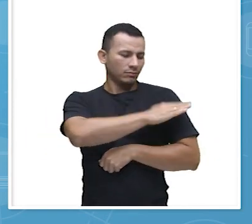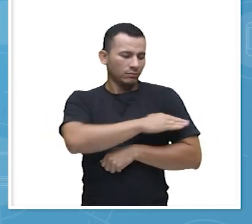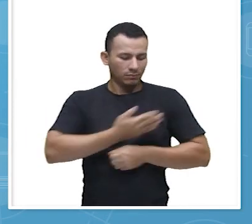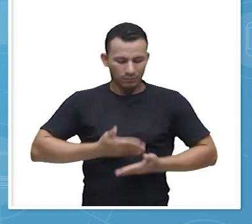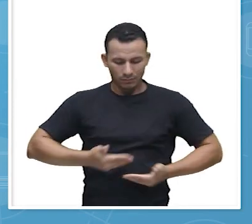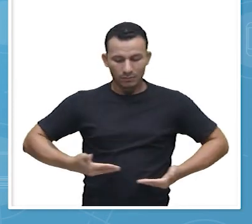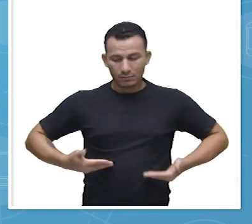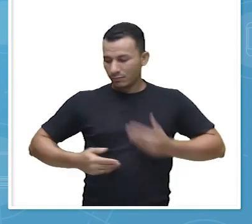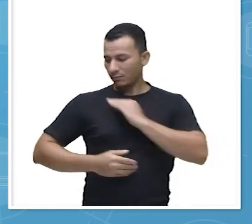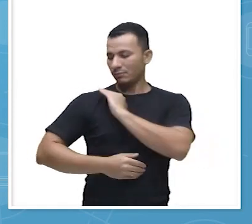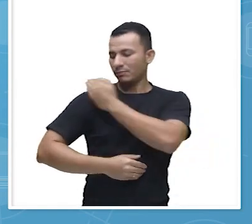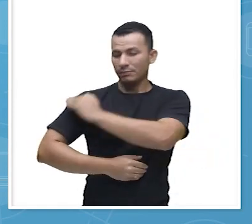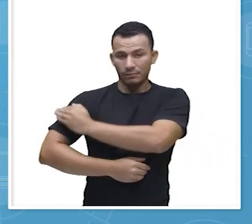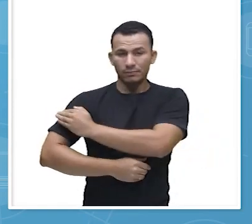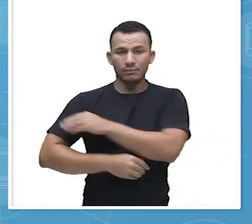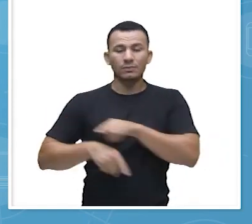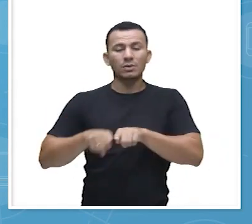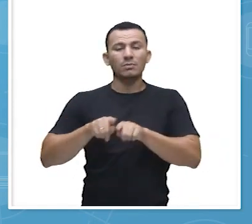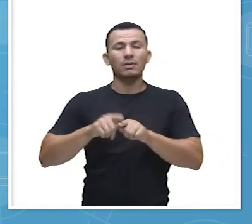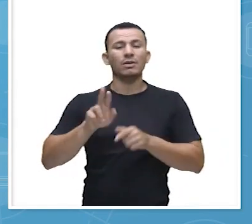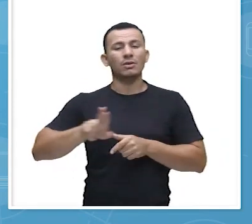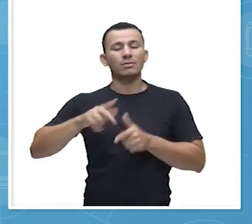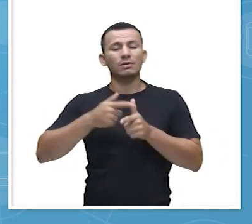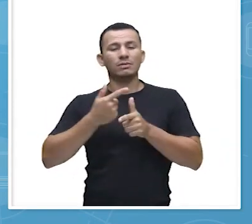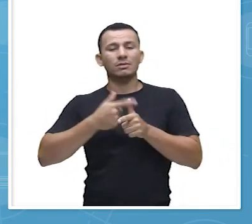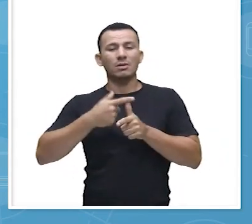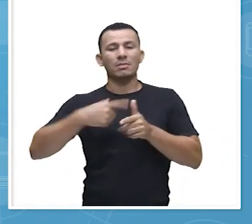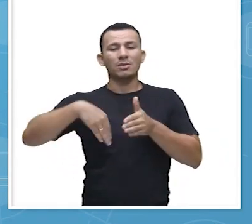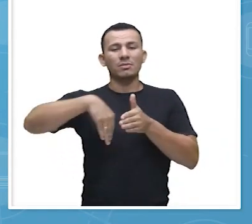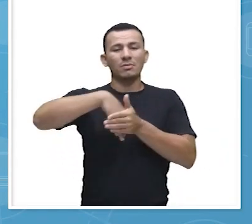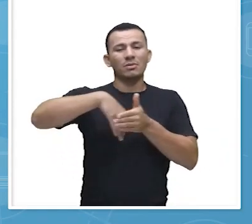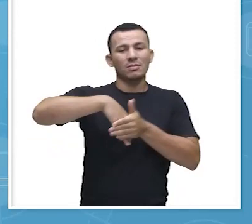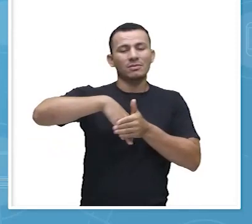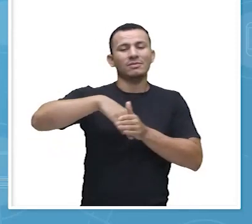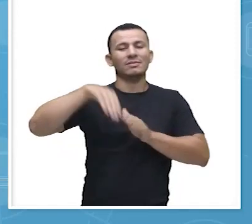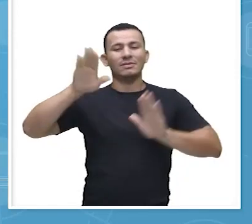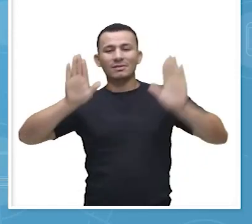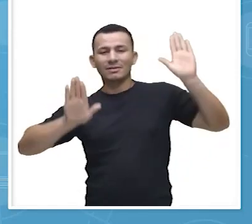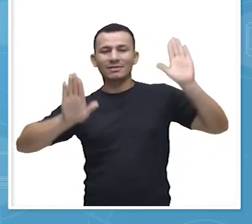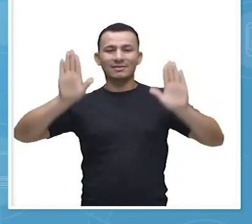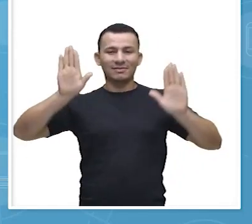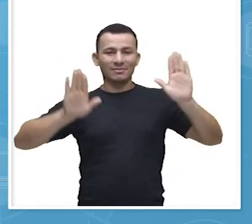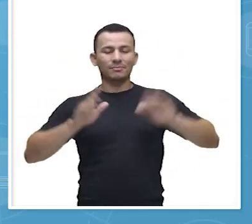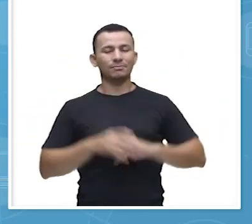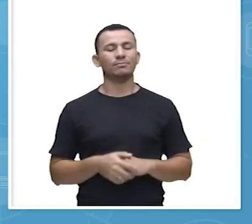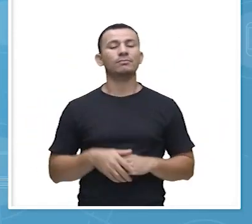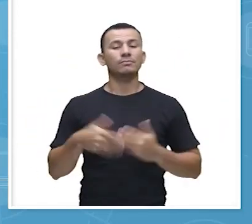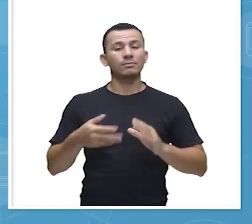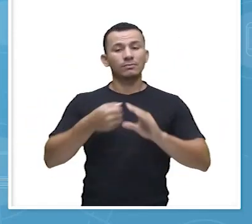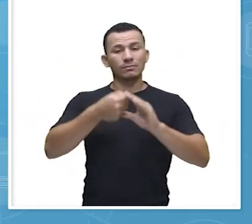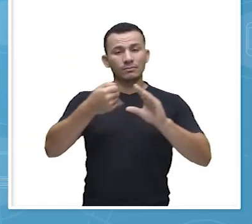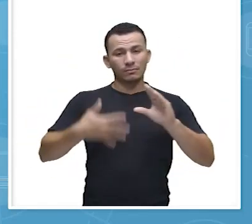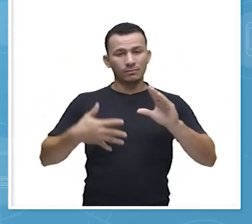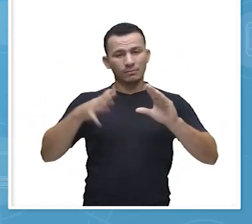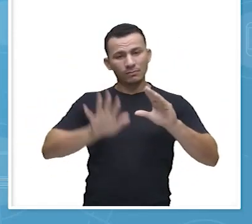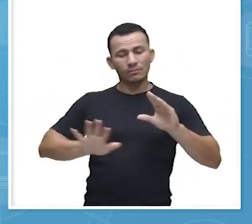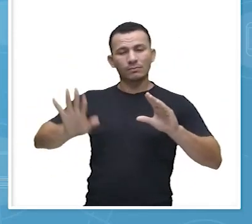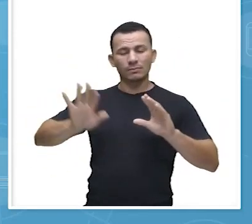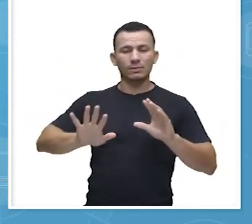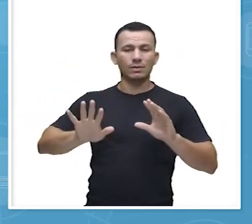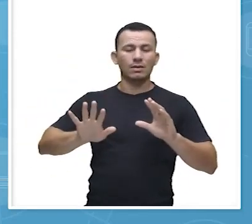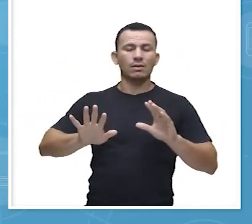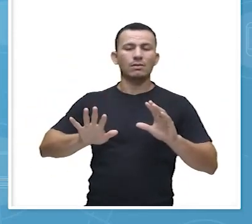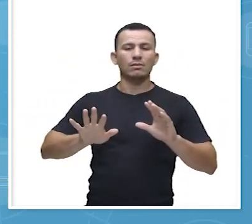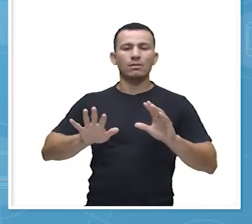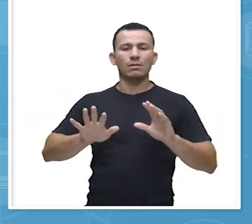dá uma noção que é muito interessante. Os tipos textuais, as características gerais textuais, elas não estão isoladas em